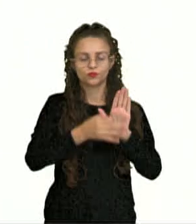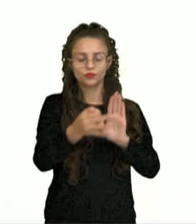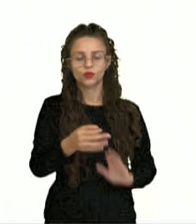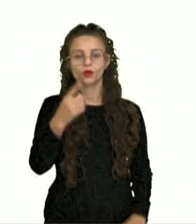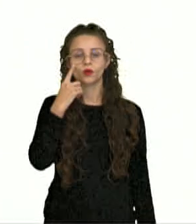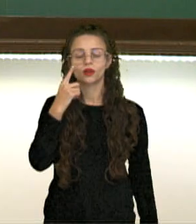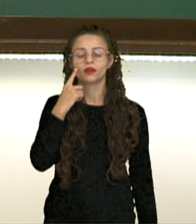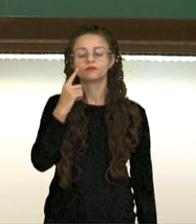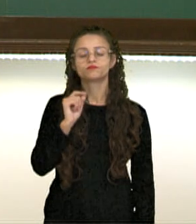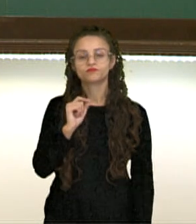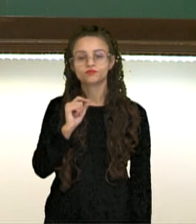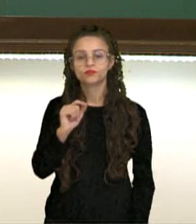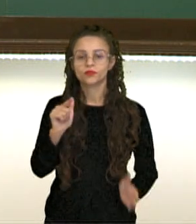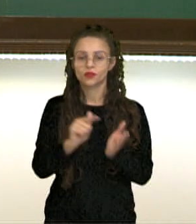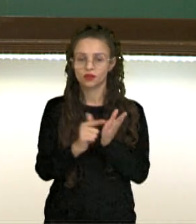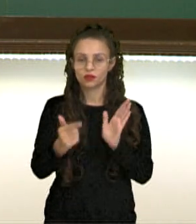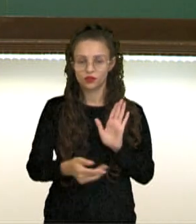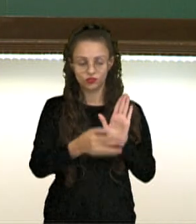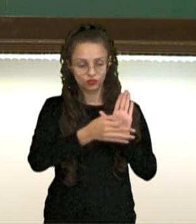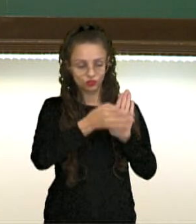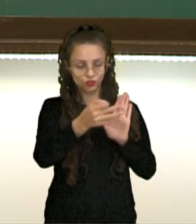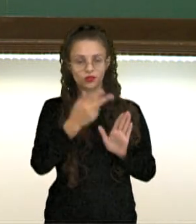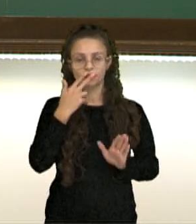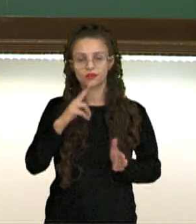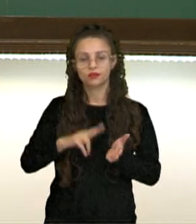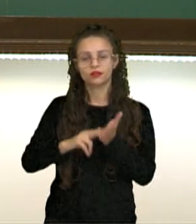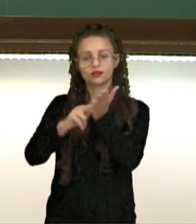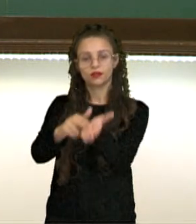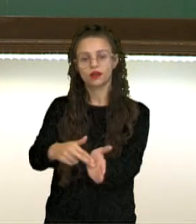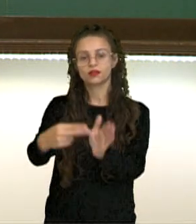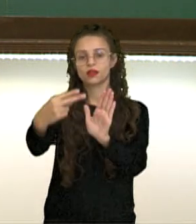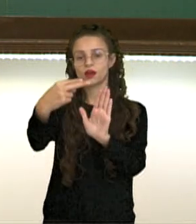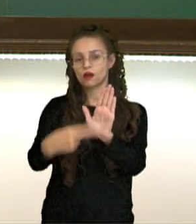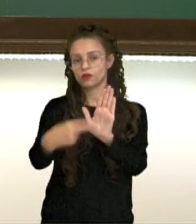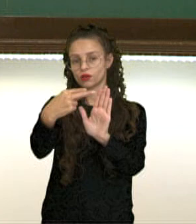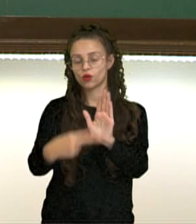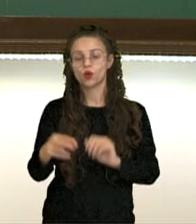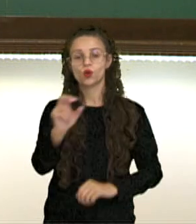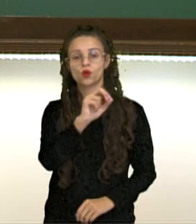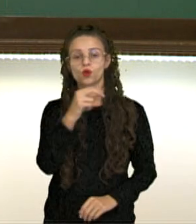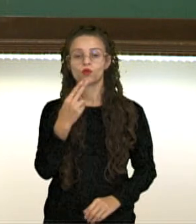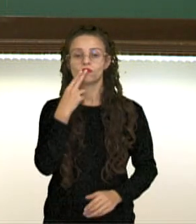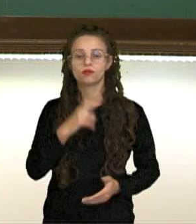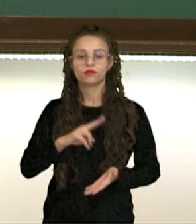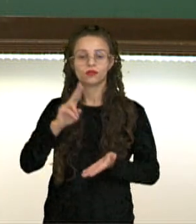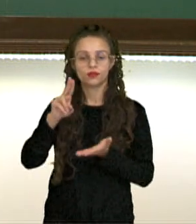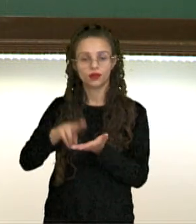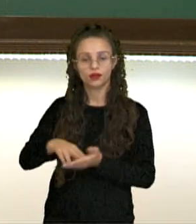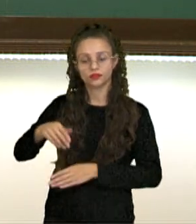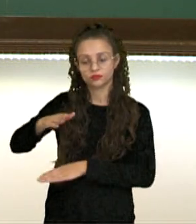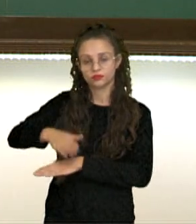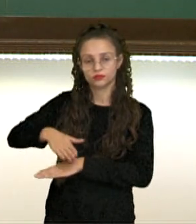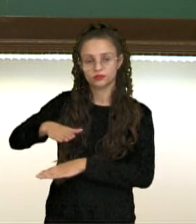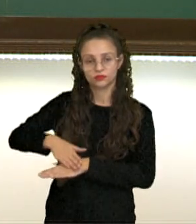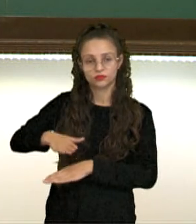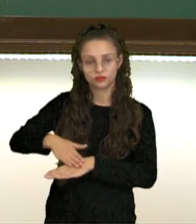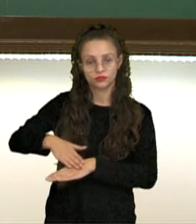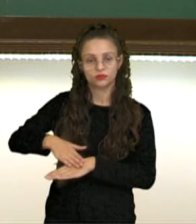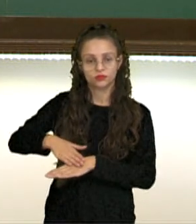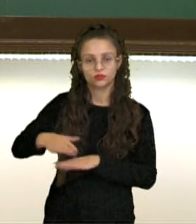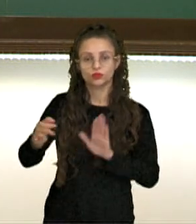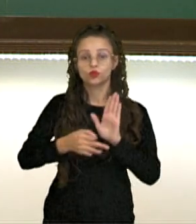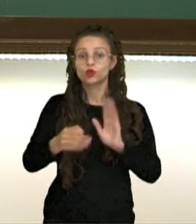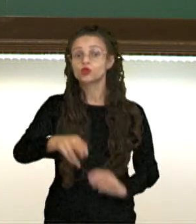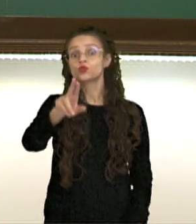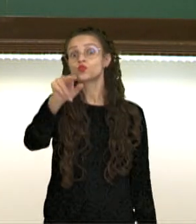editorial, Carta ao Leitor ou Carta do Editor.